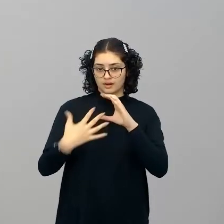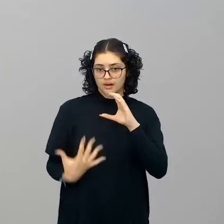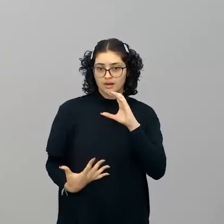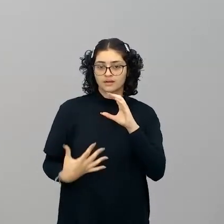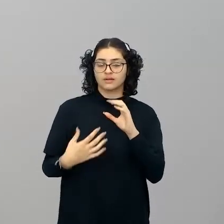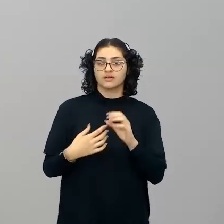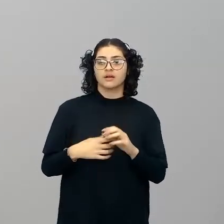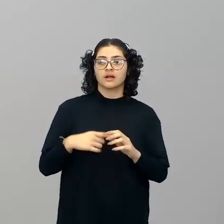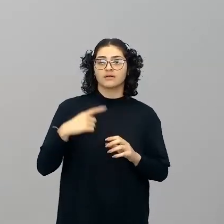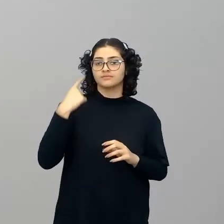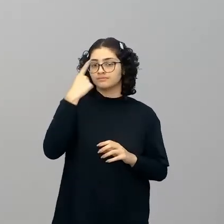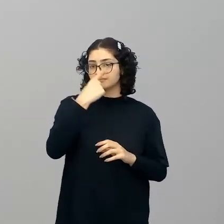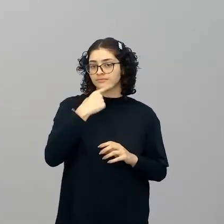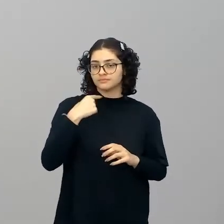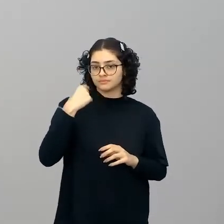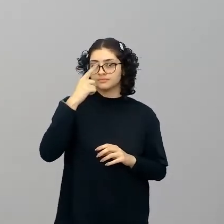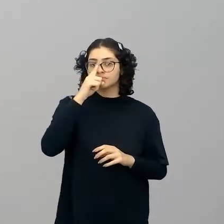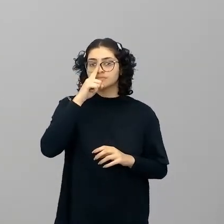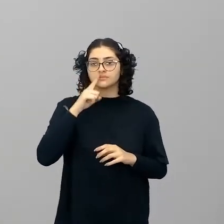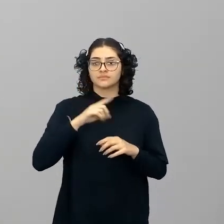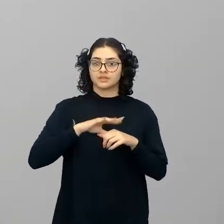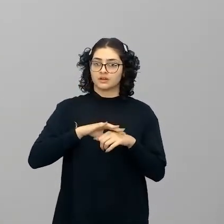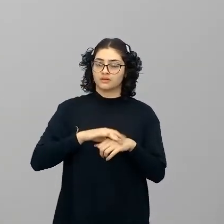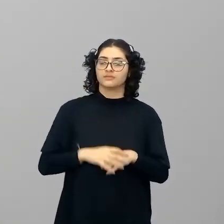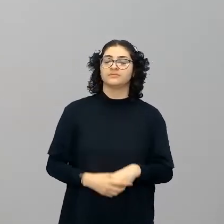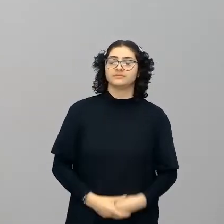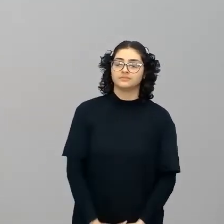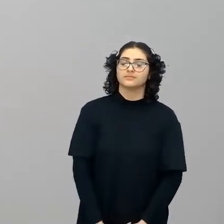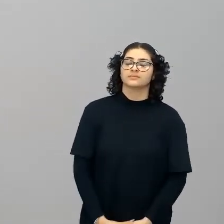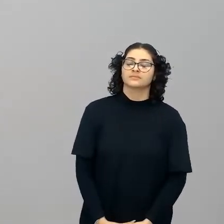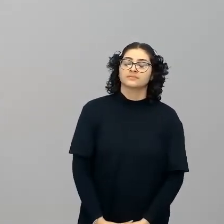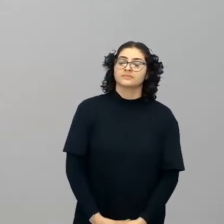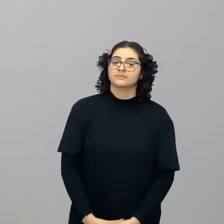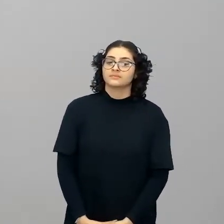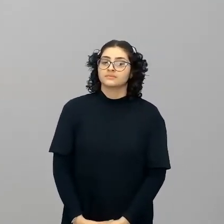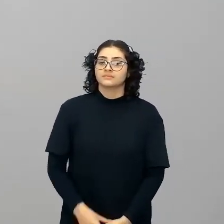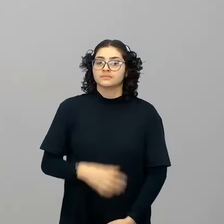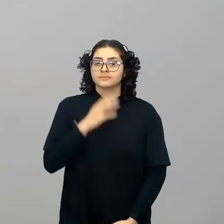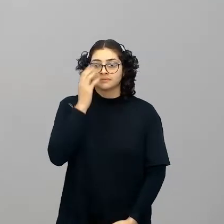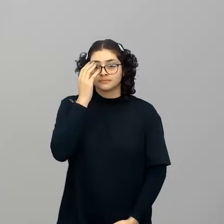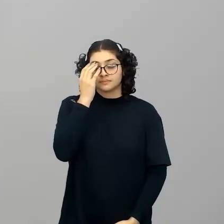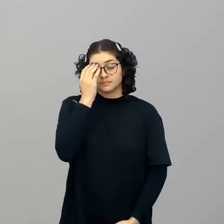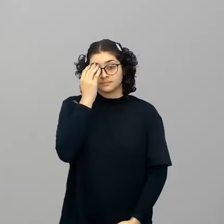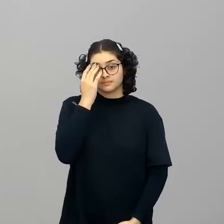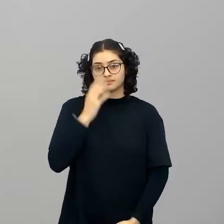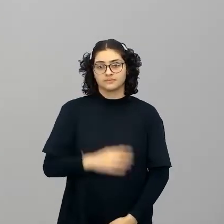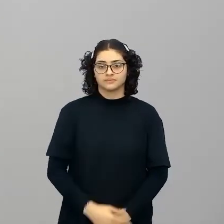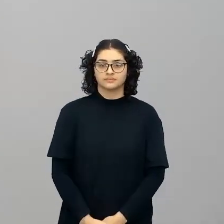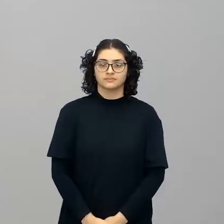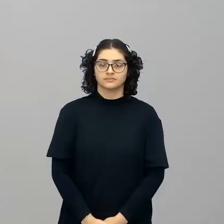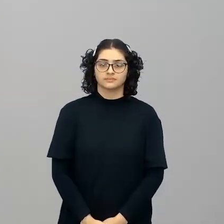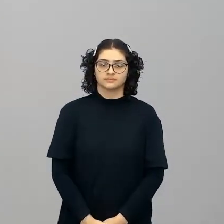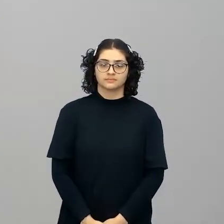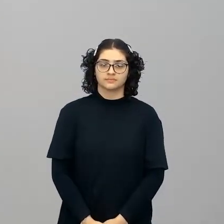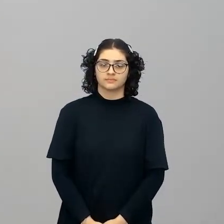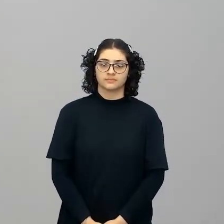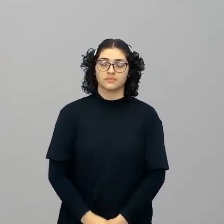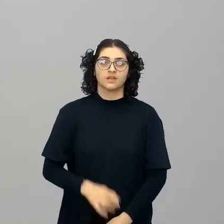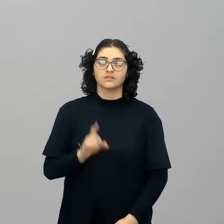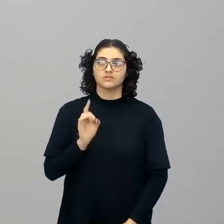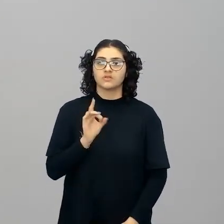anemia falciforme, né, dessas células ali em formato de foice. Agora, isso não